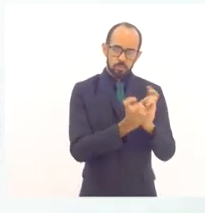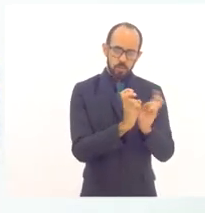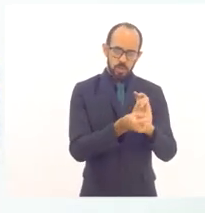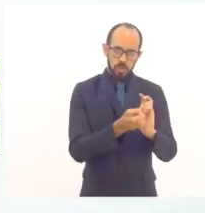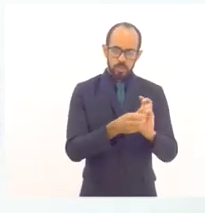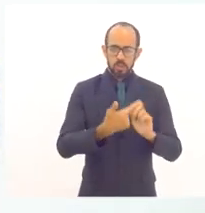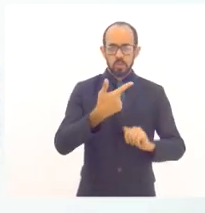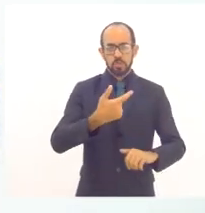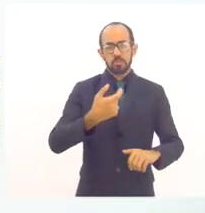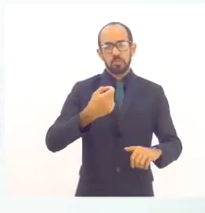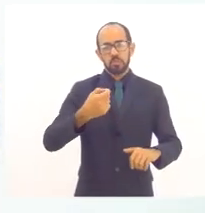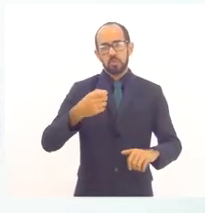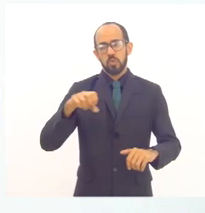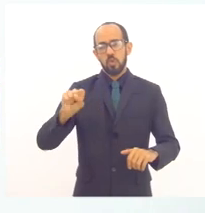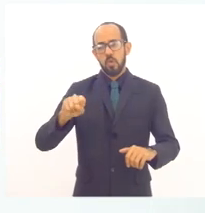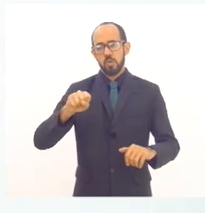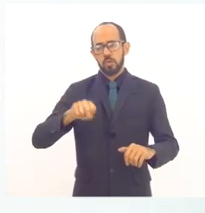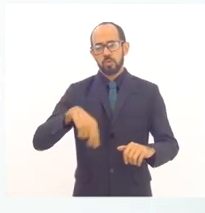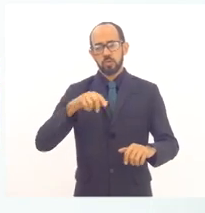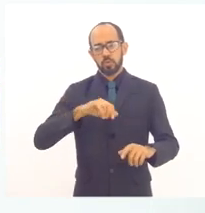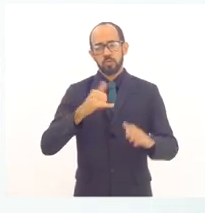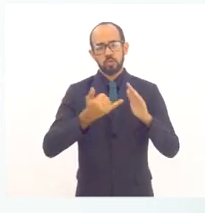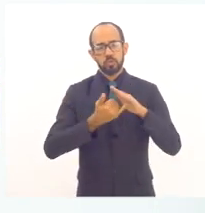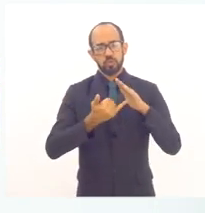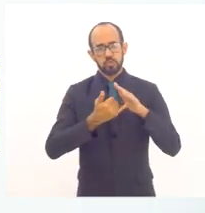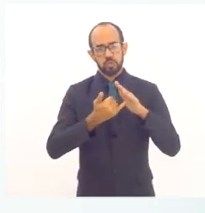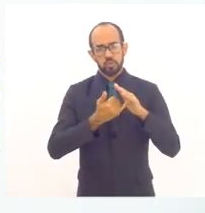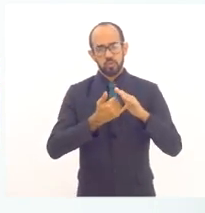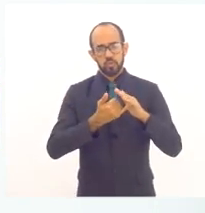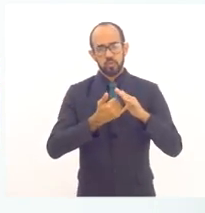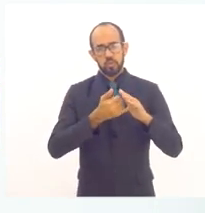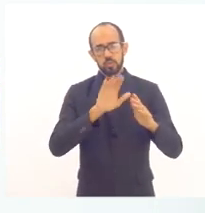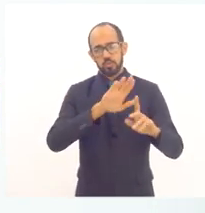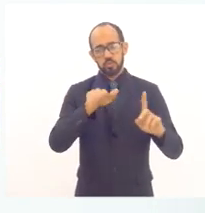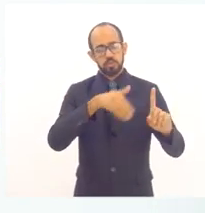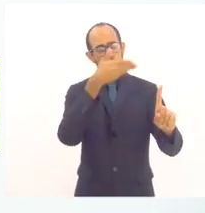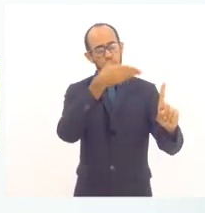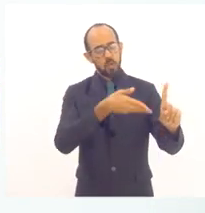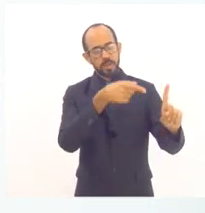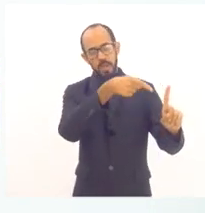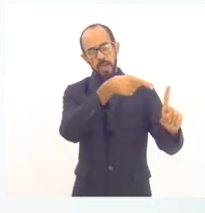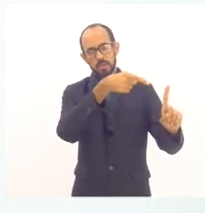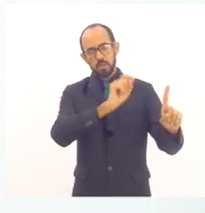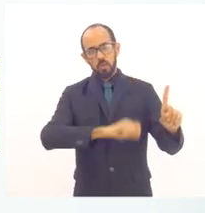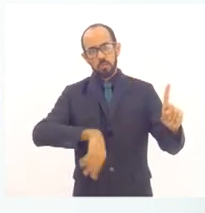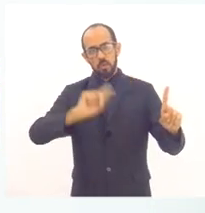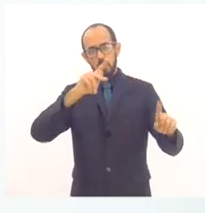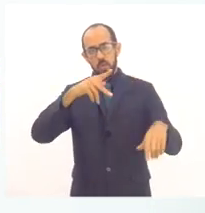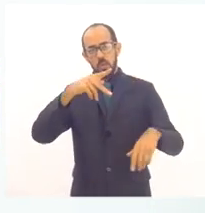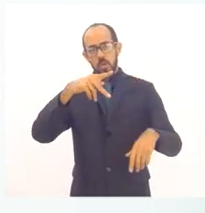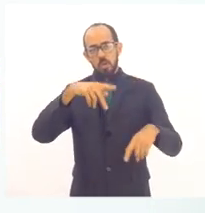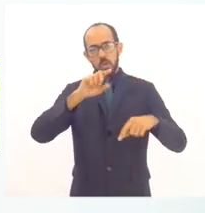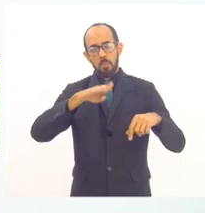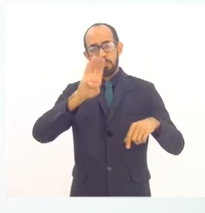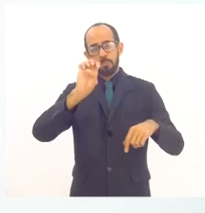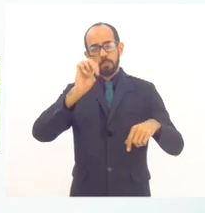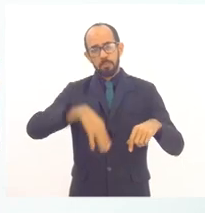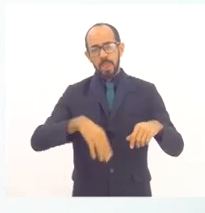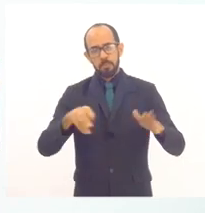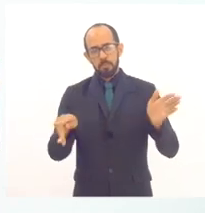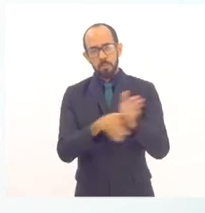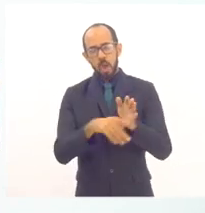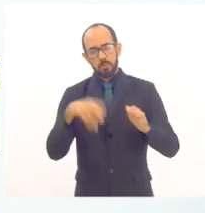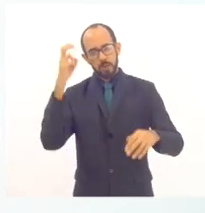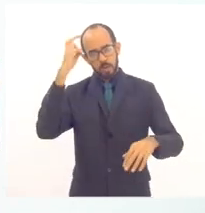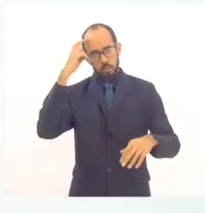e foi o Instituto do Patrimônio Histórico e Artístico Nacional, reconhece a capoeira como patrimônio cultural, em duas vertentes, nas formas de